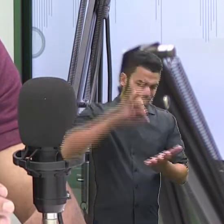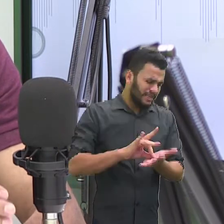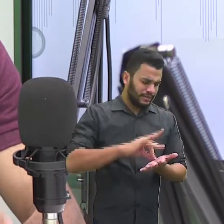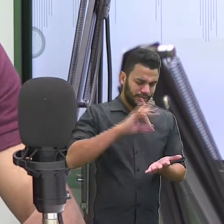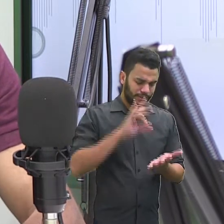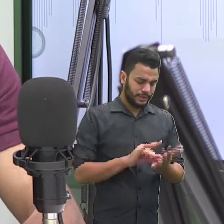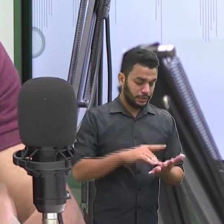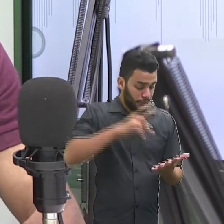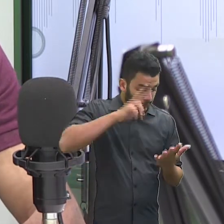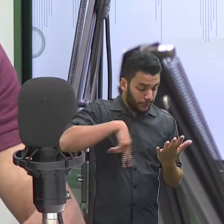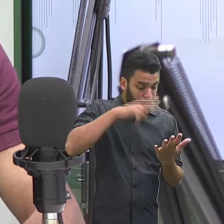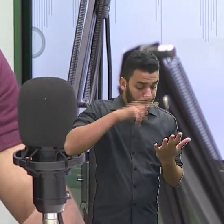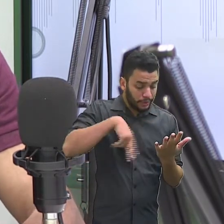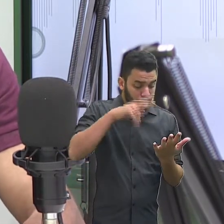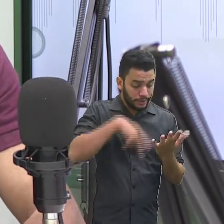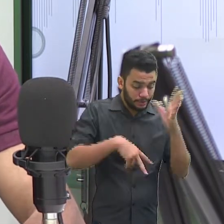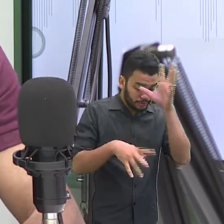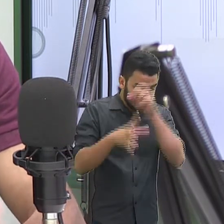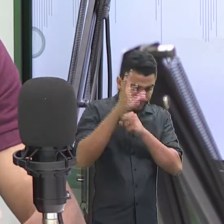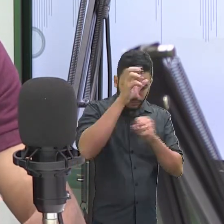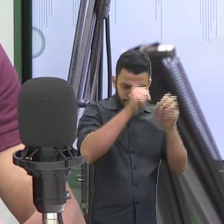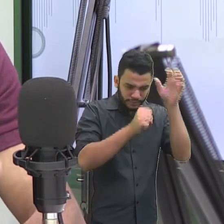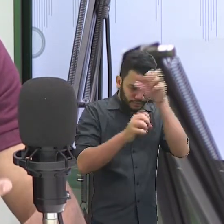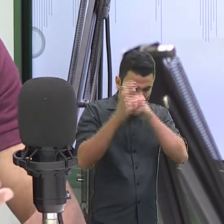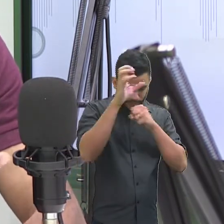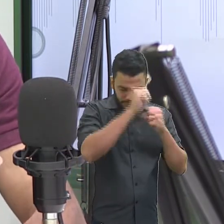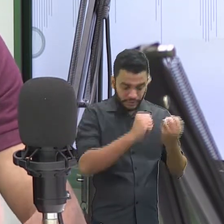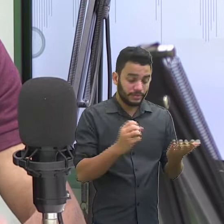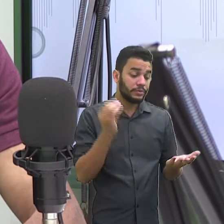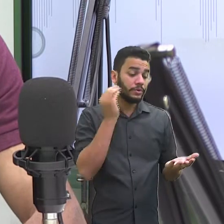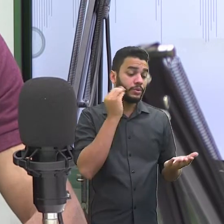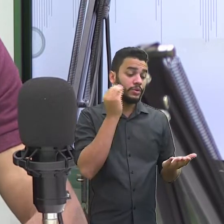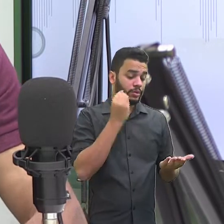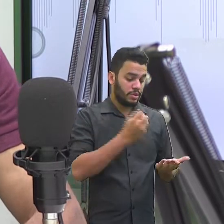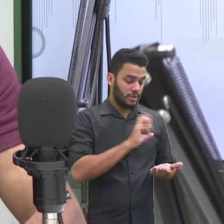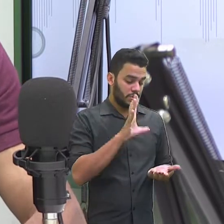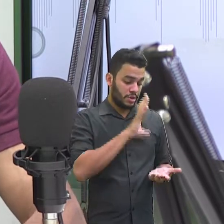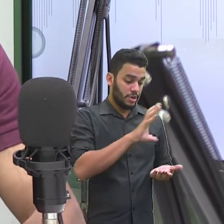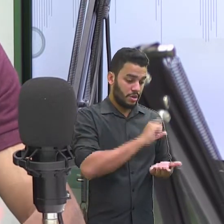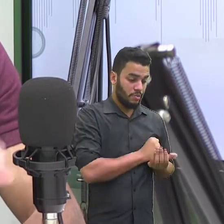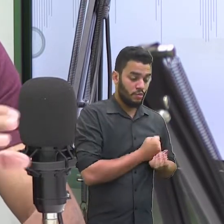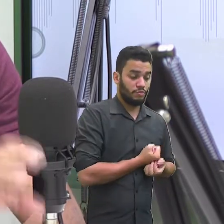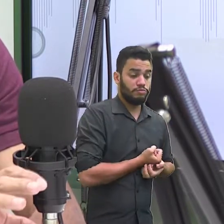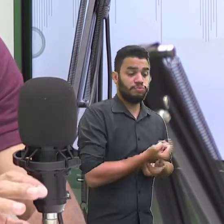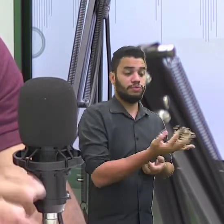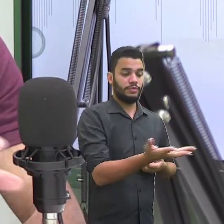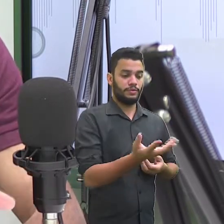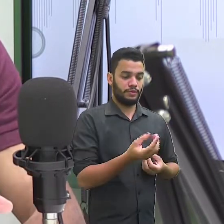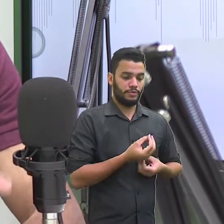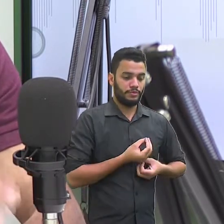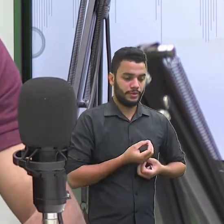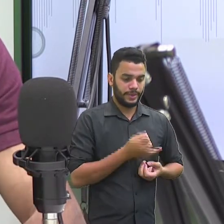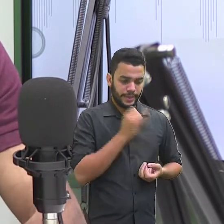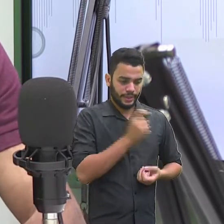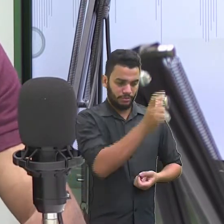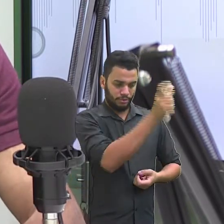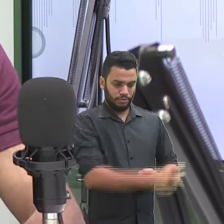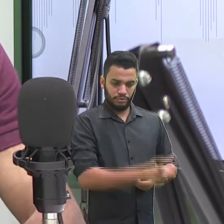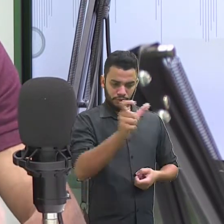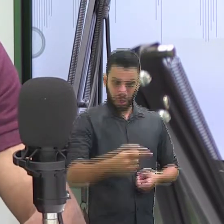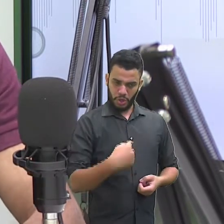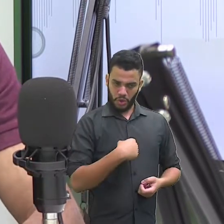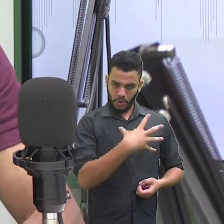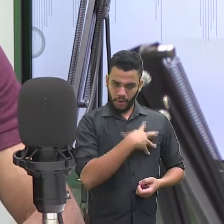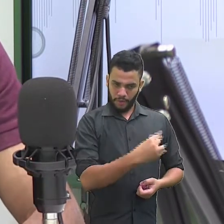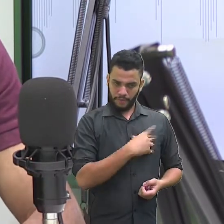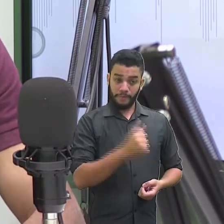não seja um amor partidarista. Eu preciso amar, eu, por exemplo, tenho duas filhas, eu preciso amar a ambas igualmente.